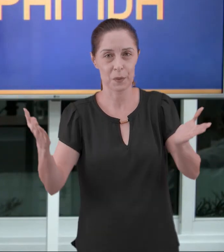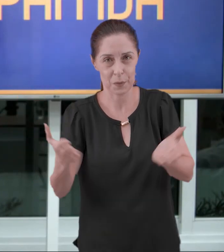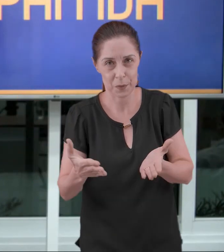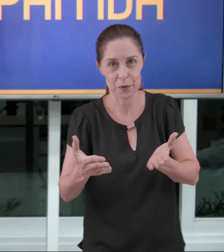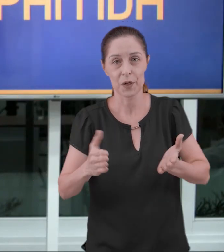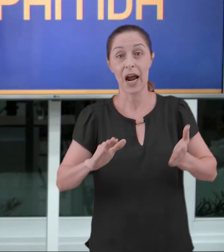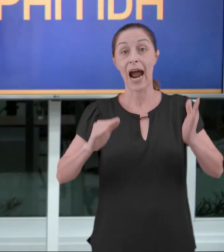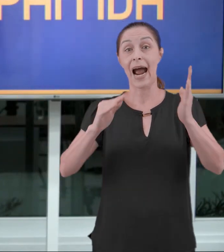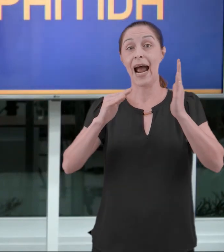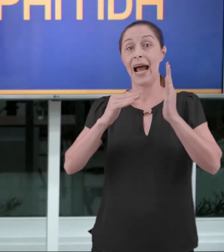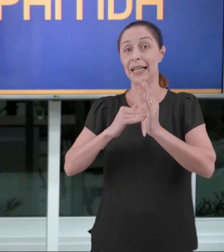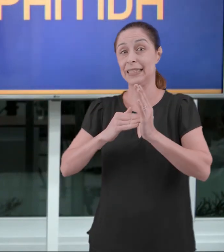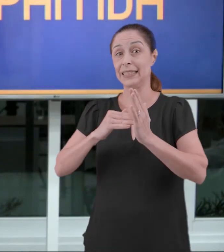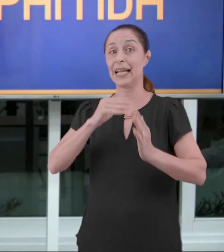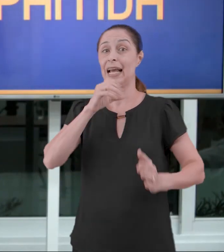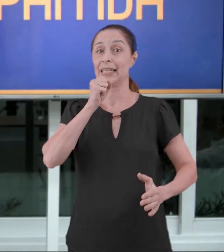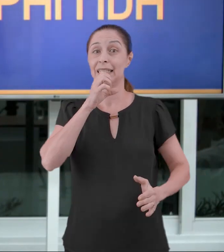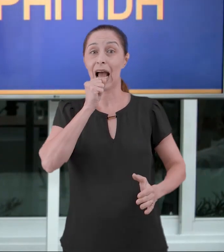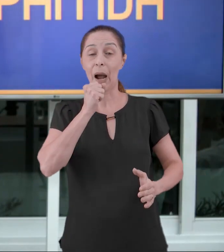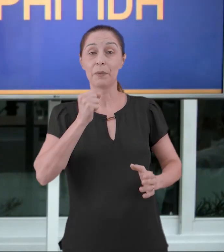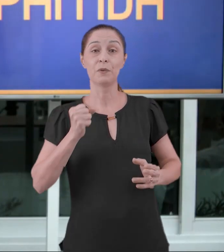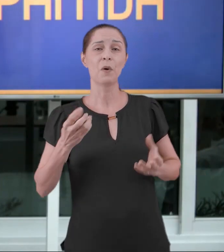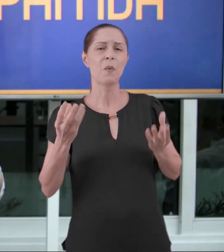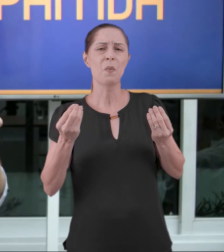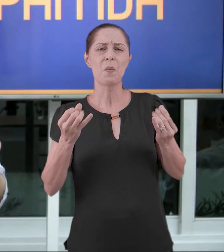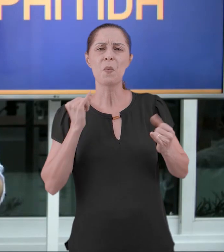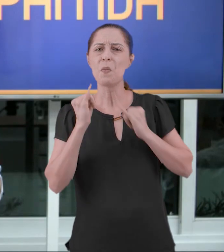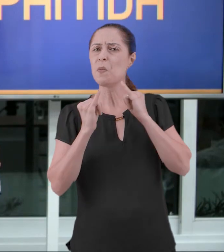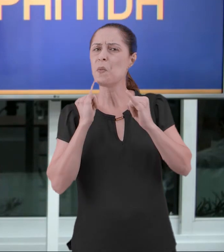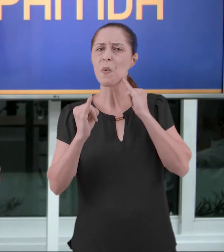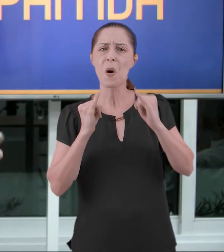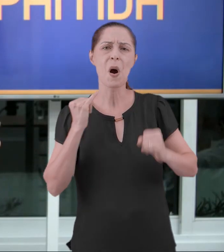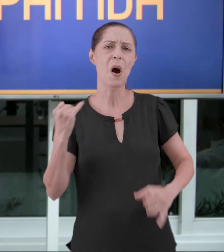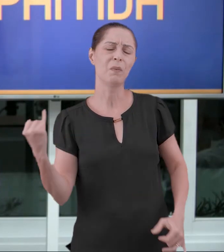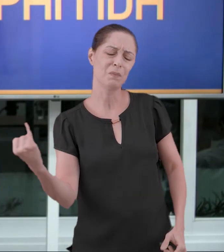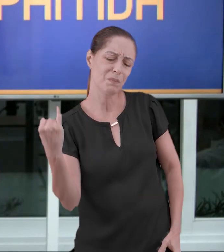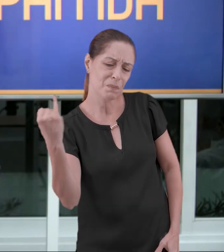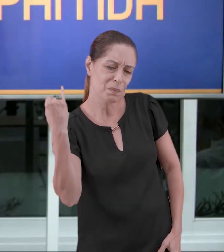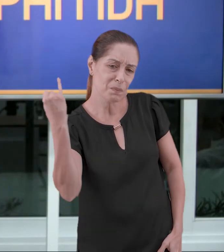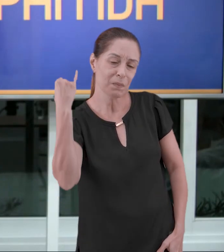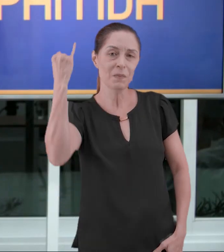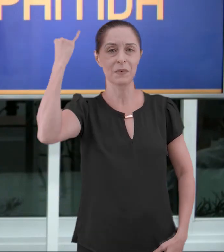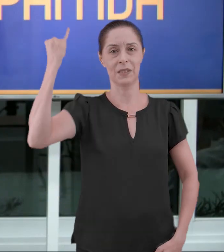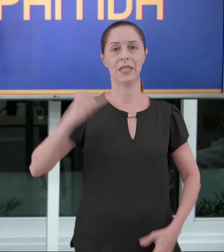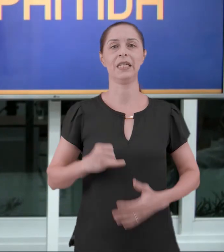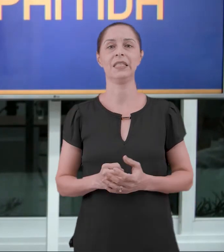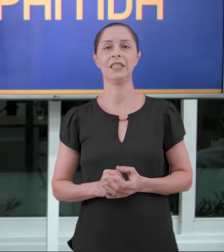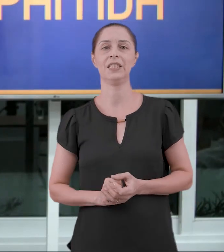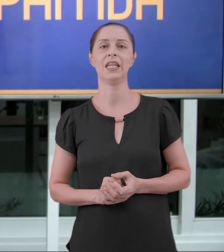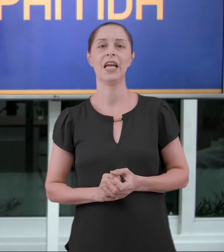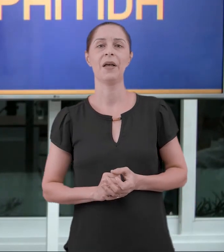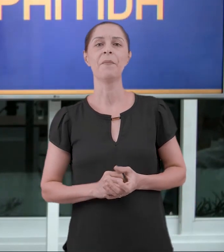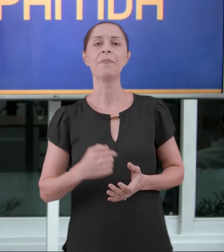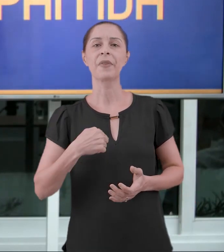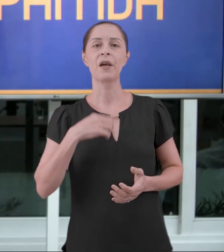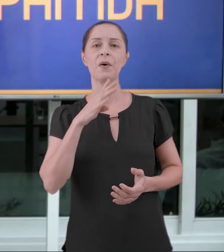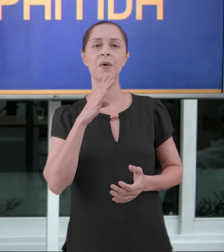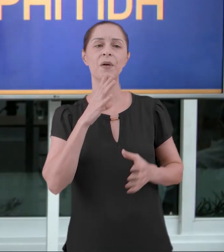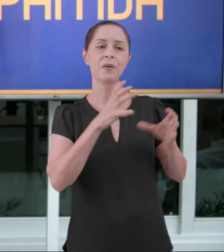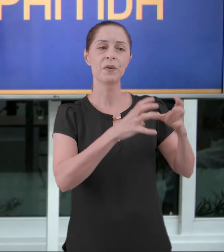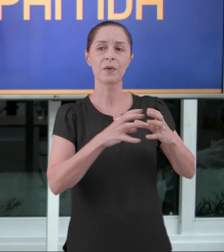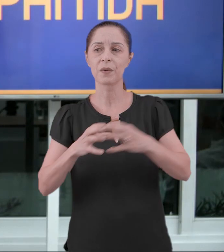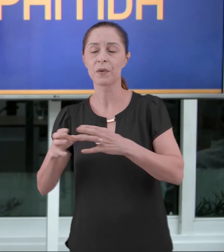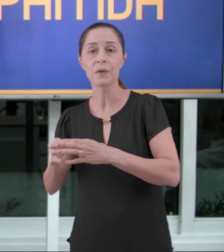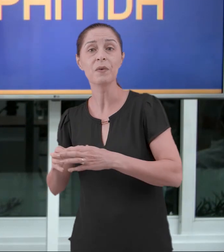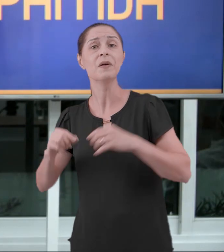conteúdo riquíssimo aqui, e que muitas pessoas, eu vou te falar, eu faço parte de alguns grupos que necessitam dessas